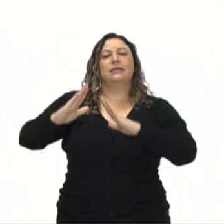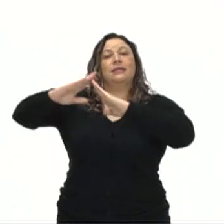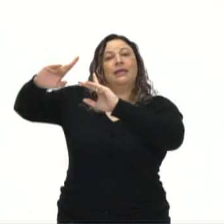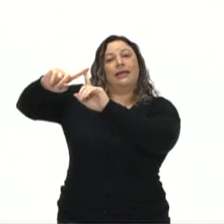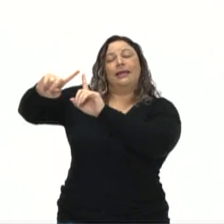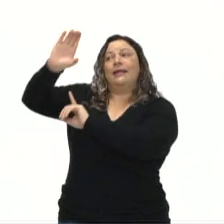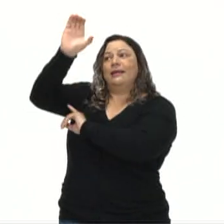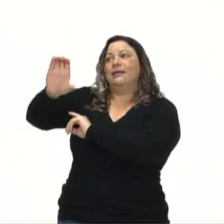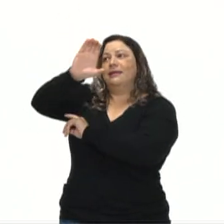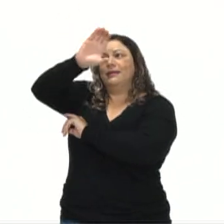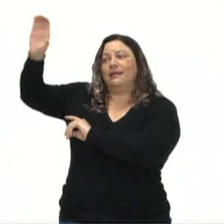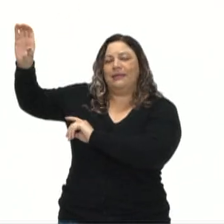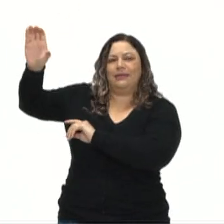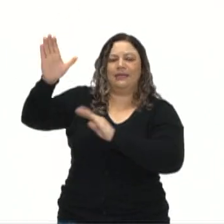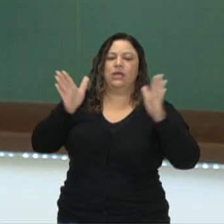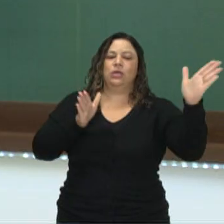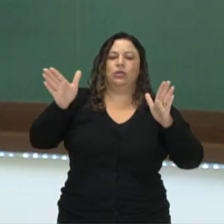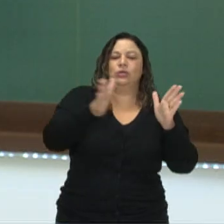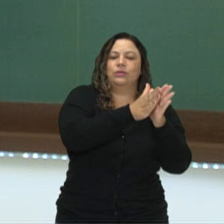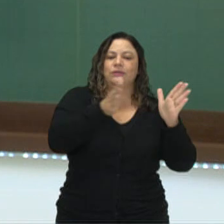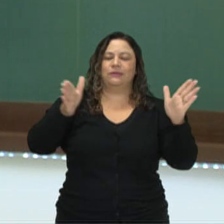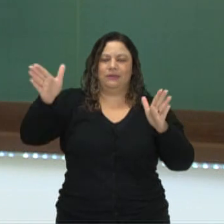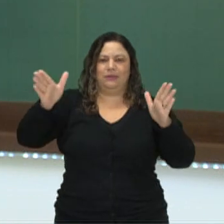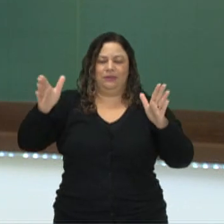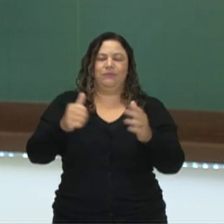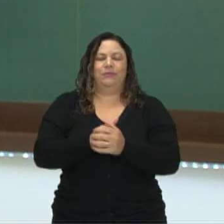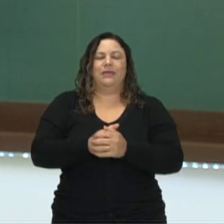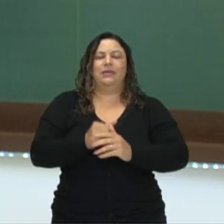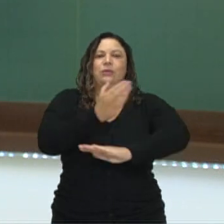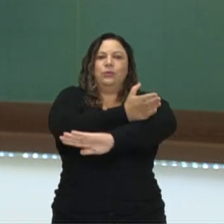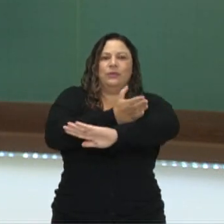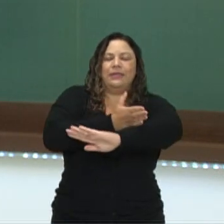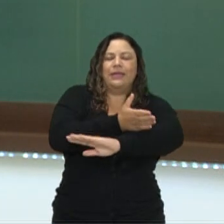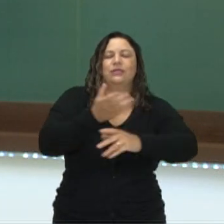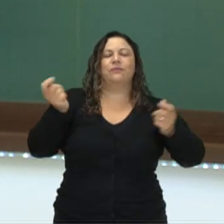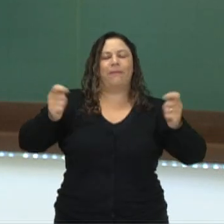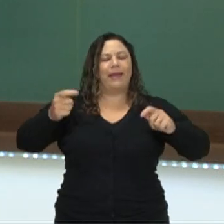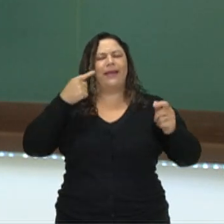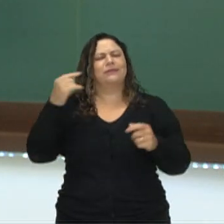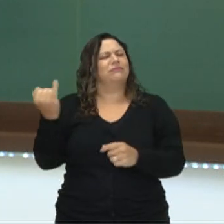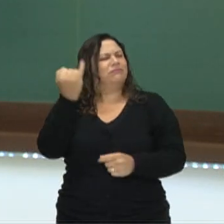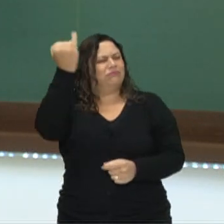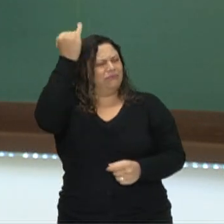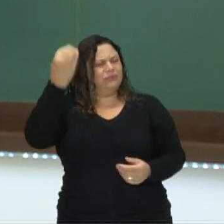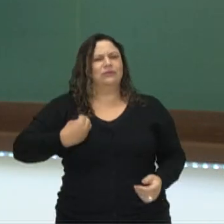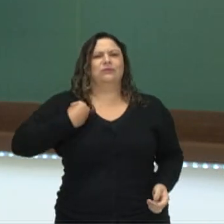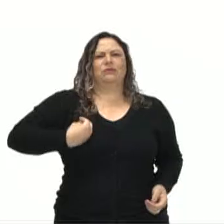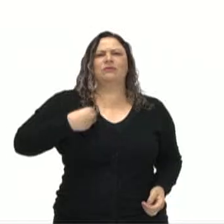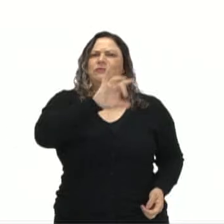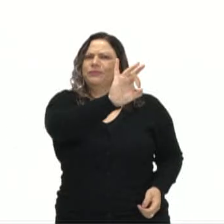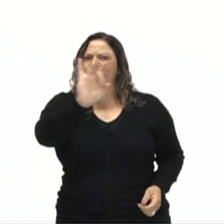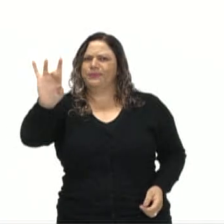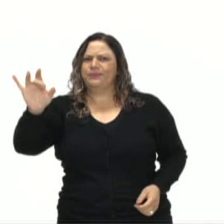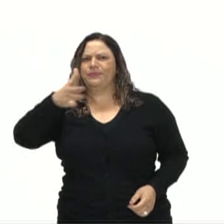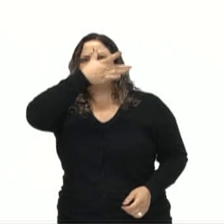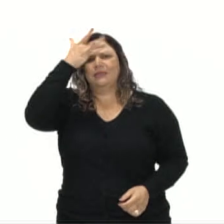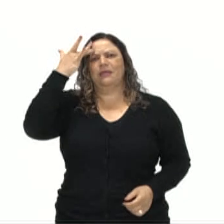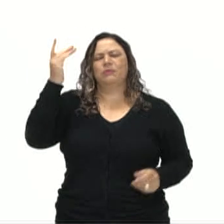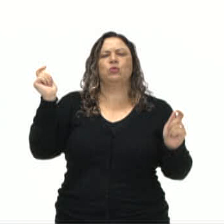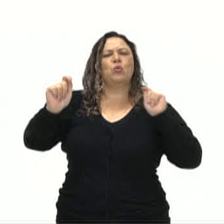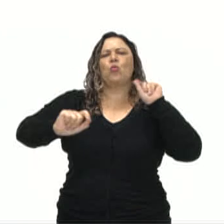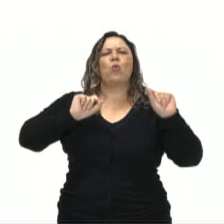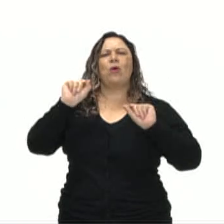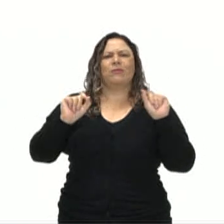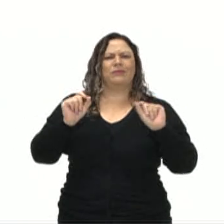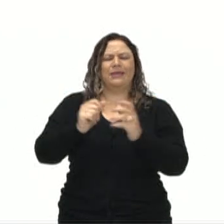na Idade Média, né? Vamos perceber o quão ela era importante na Idade Média para a vida das pessoas. Você lembra qual era a função